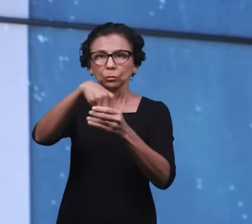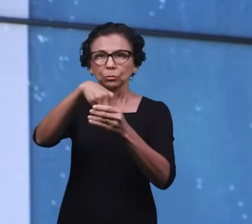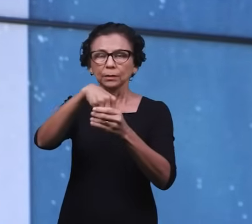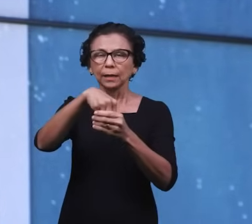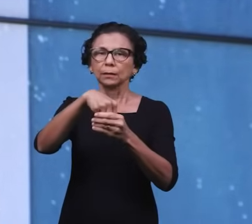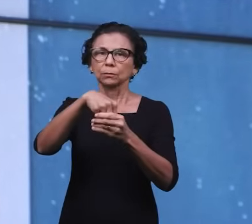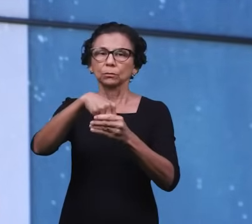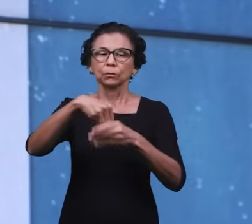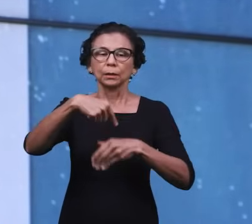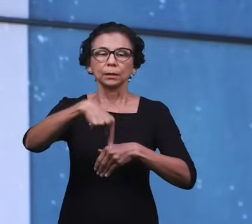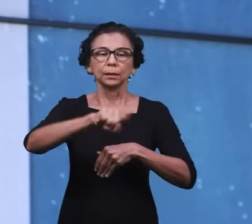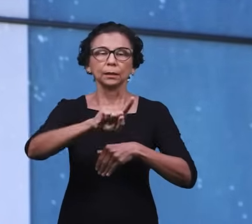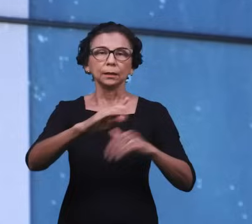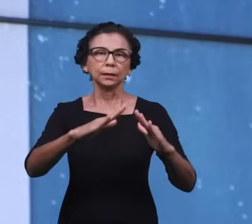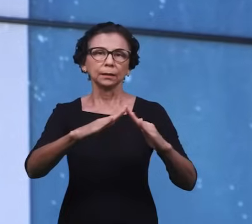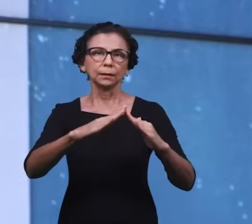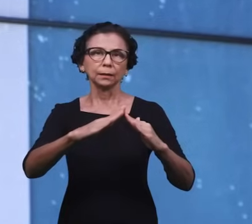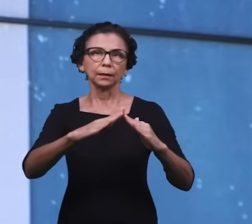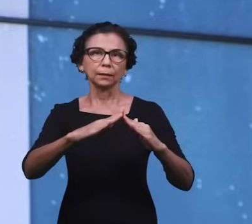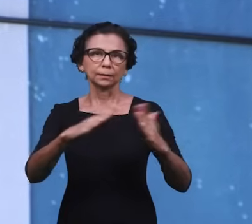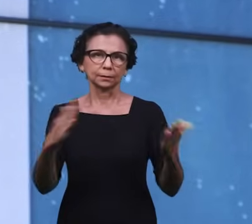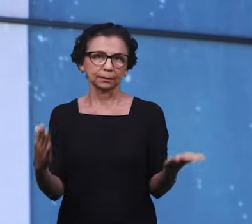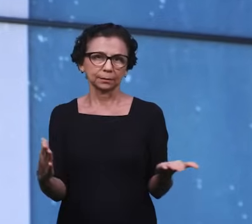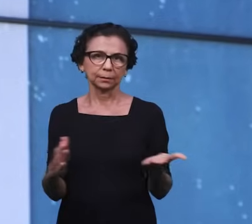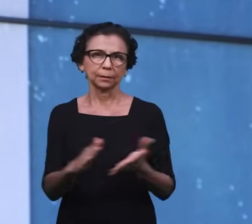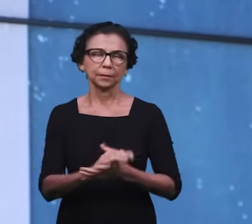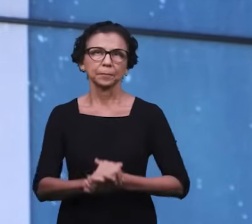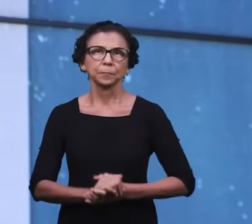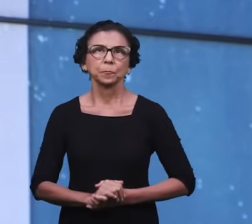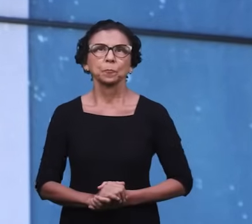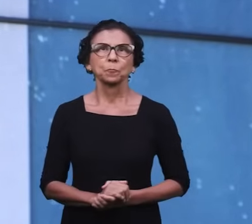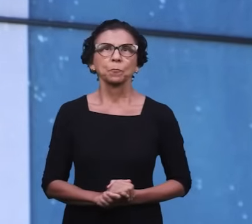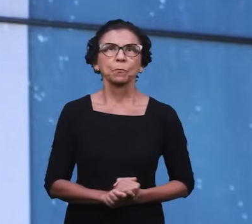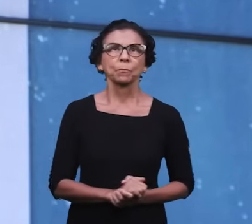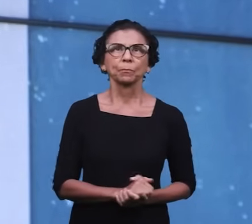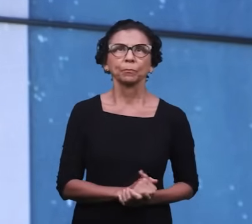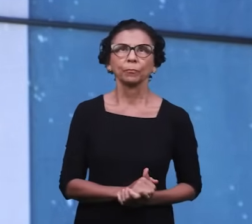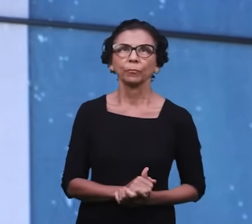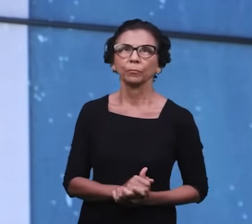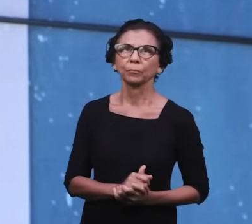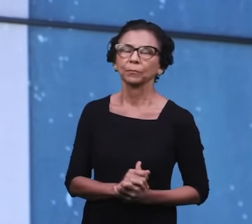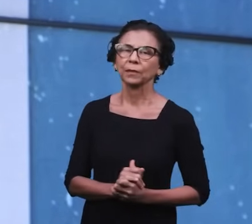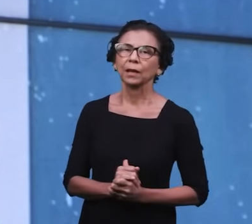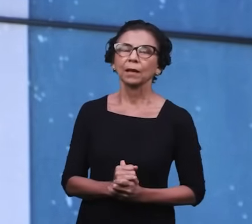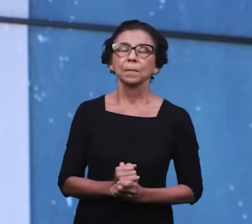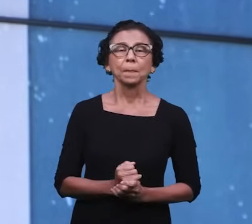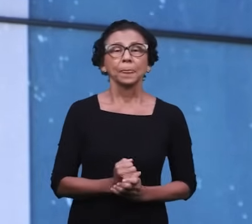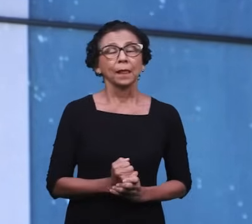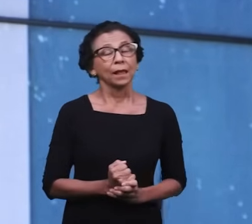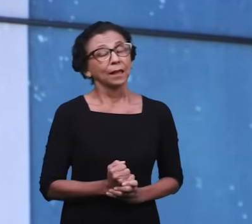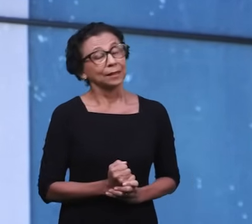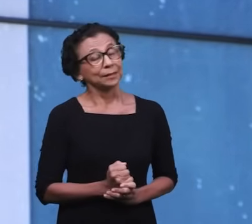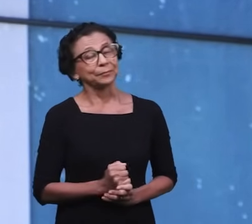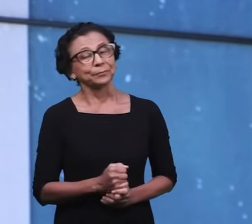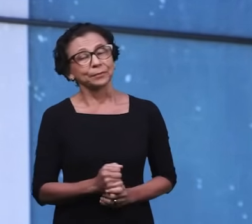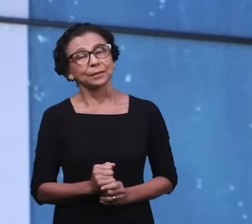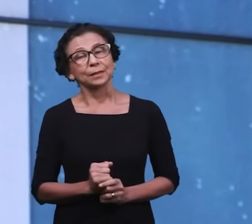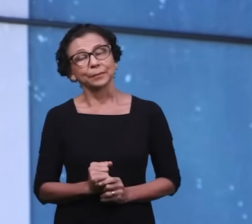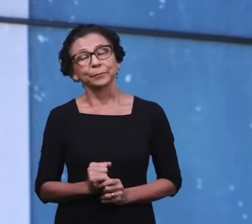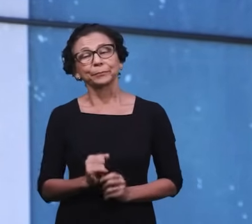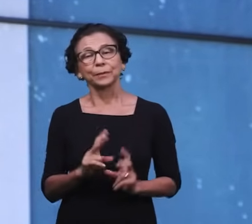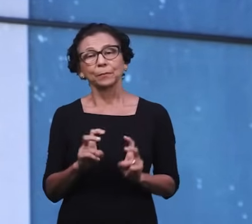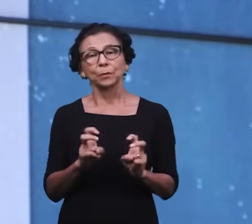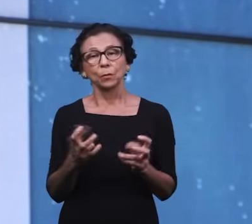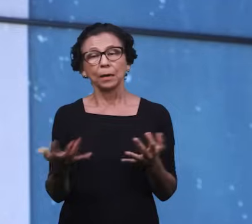membro da casa. A gente fala muito de inclusão, né? Inclusão na igreja, inclusão na escola, inclusão na sociedade. Mas